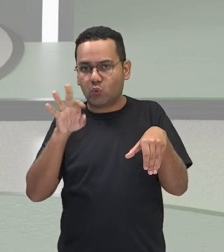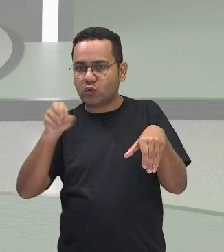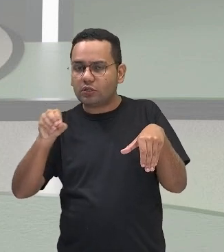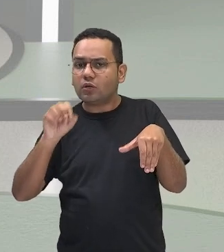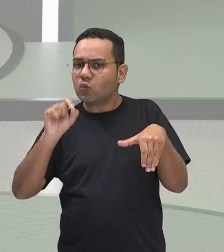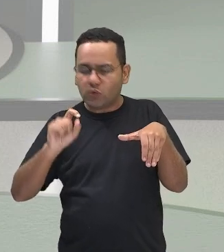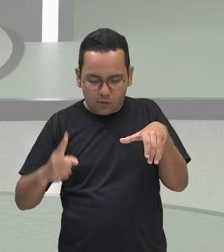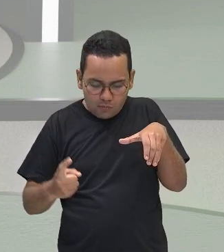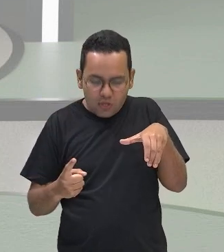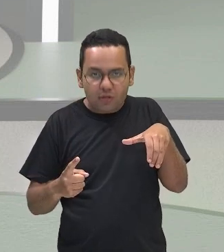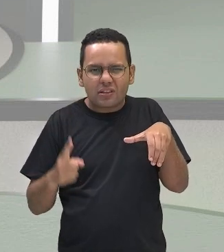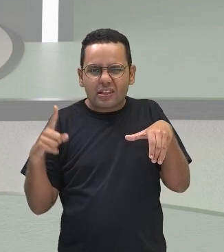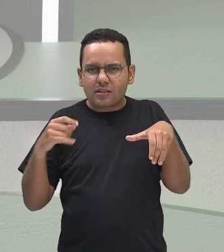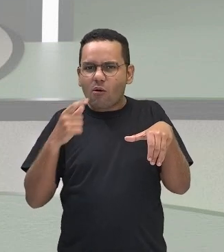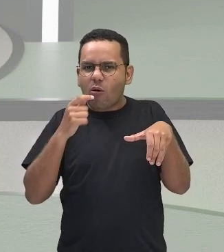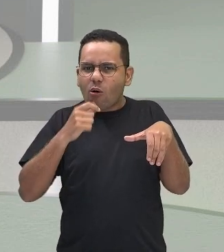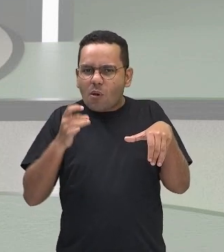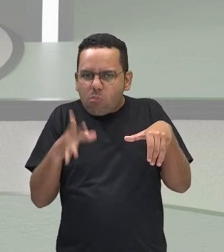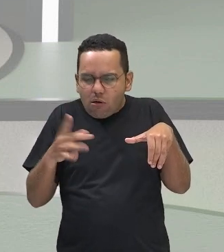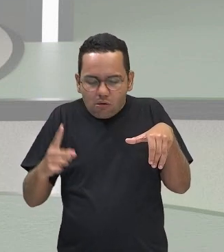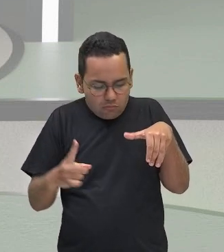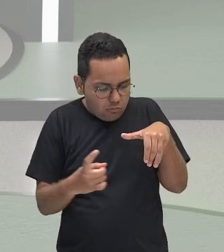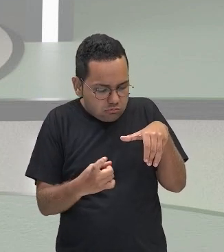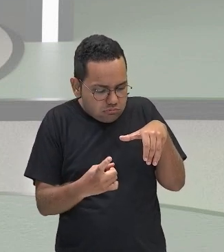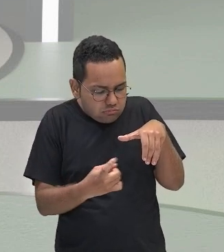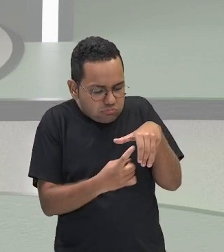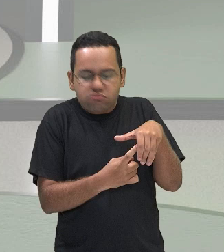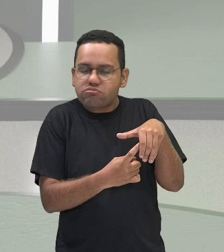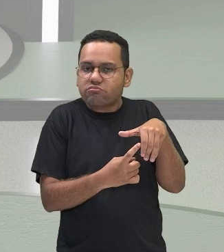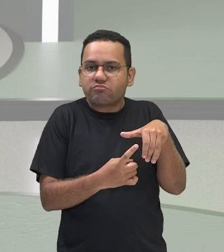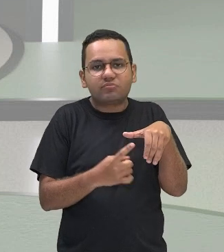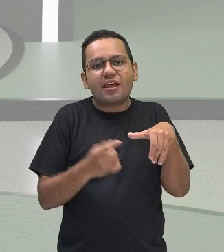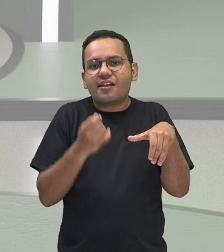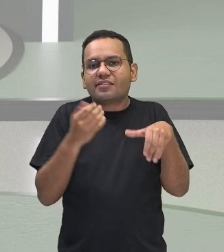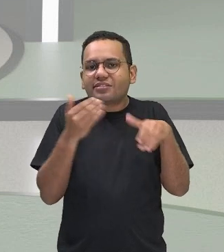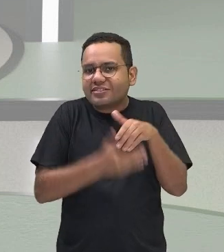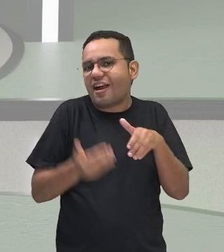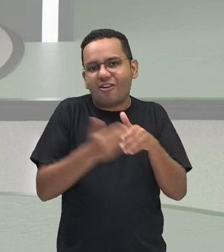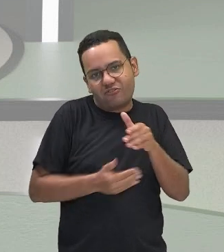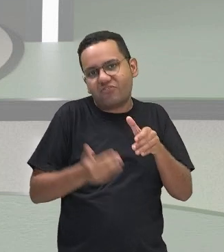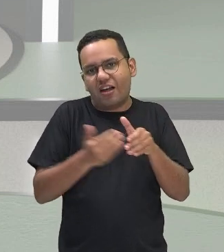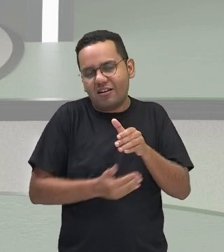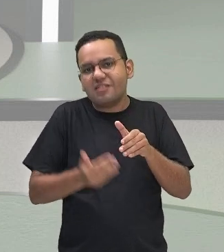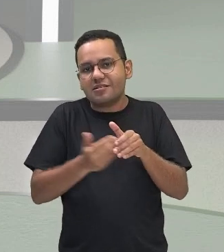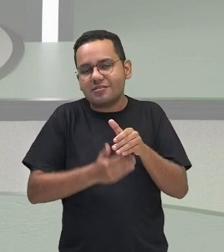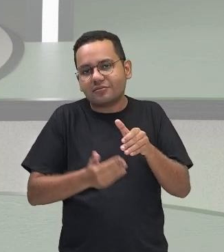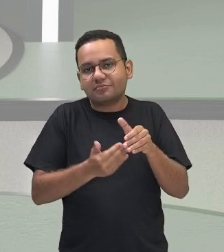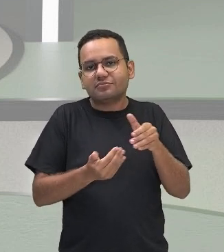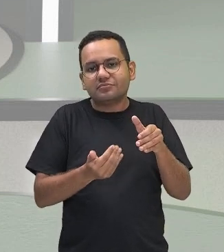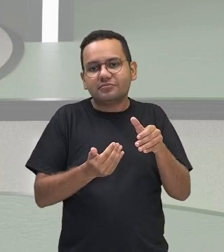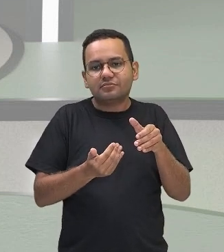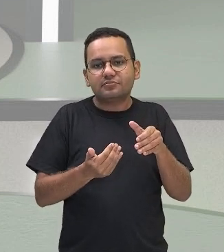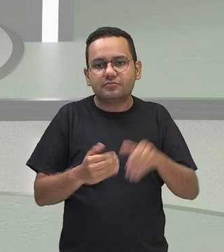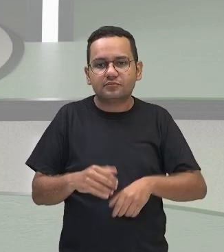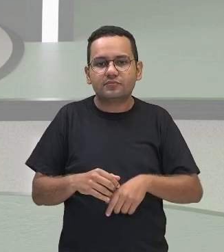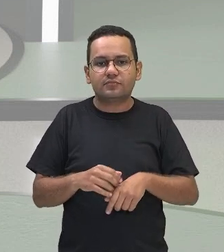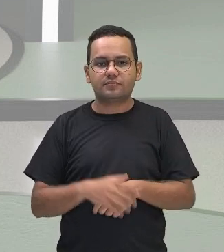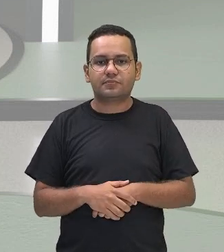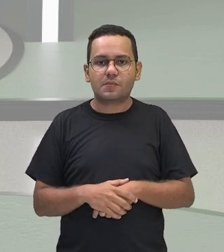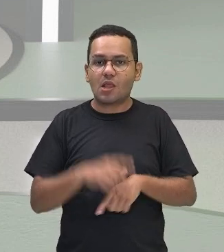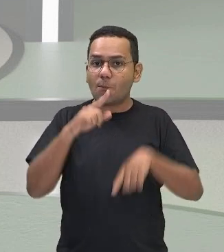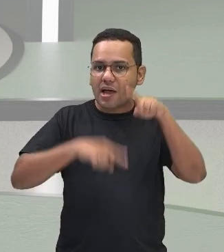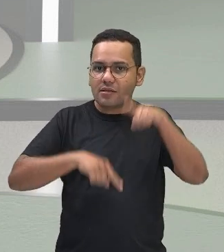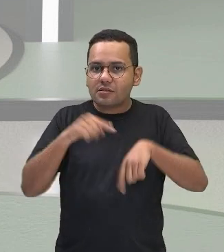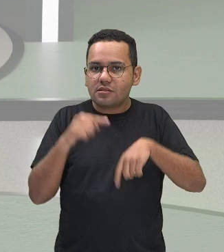e, por conseguinte, as tubas uterinas direita e esquerda. Então é um método de barreira, é uma barreira física que vai